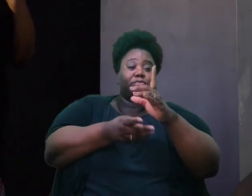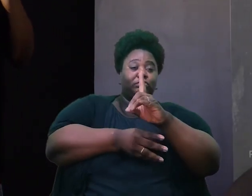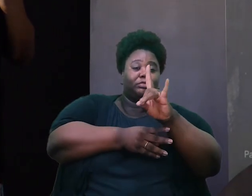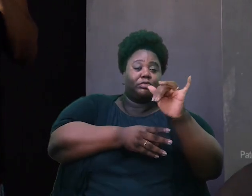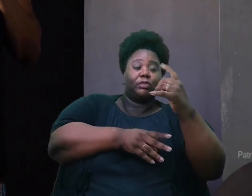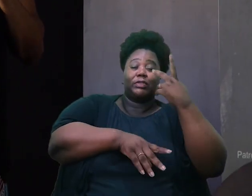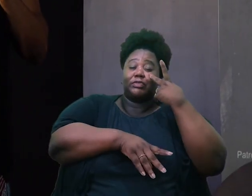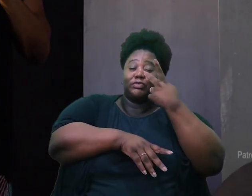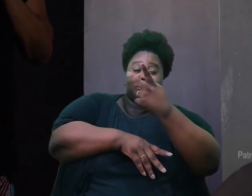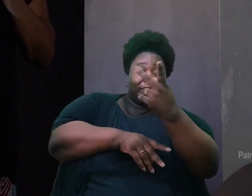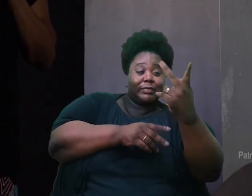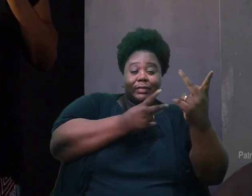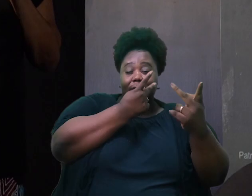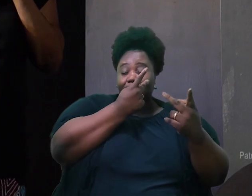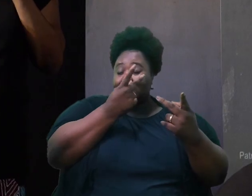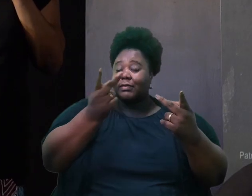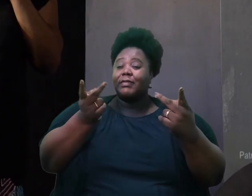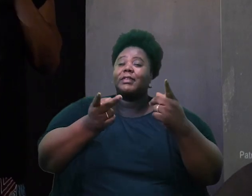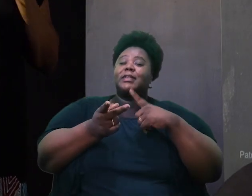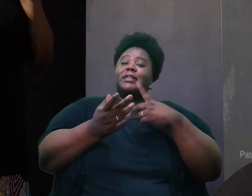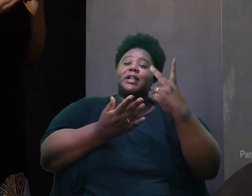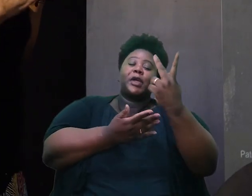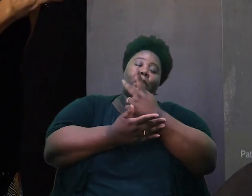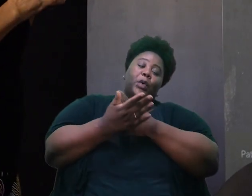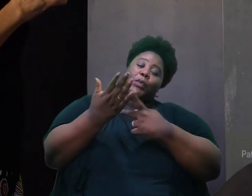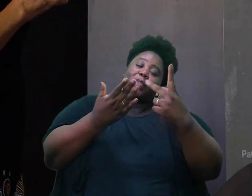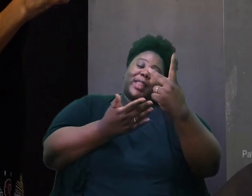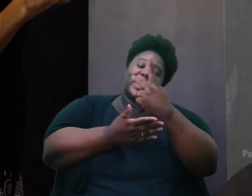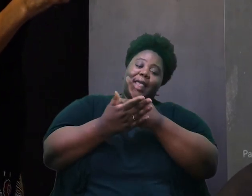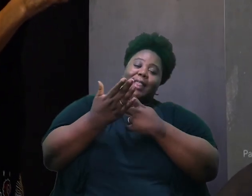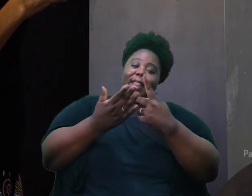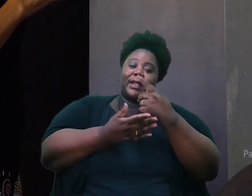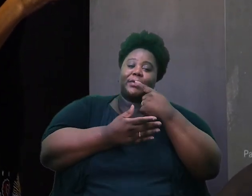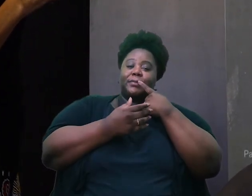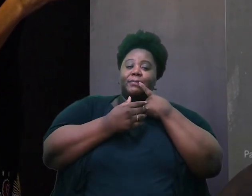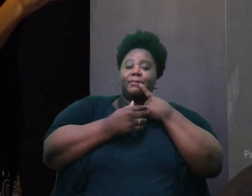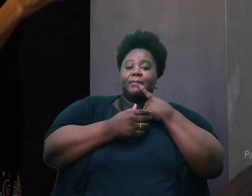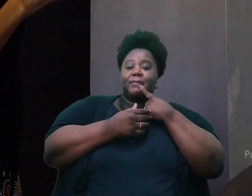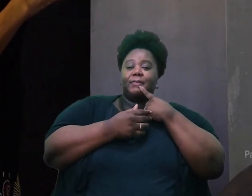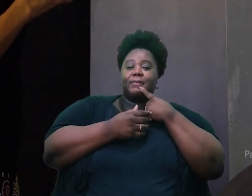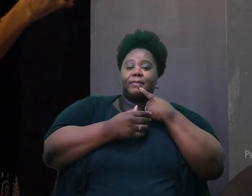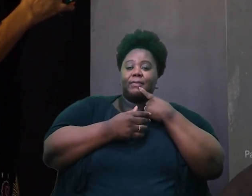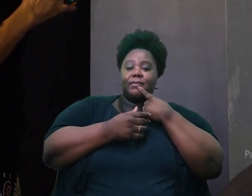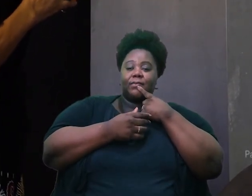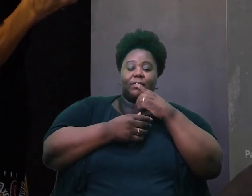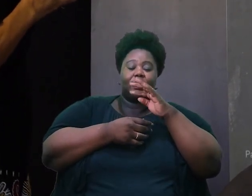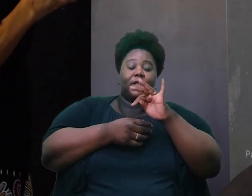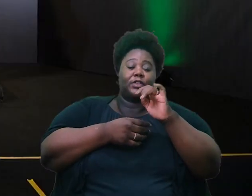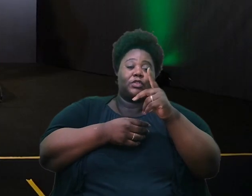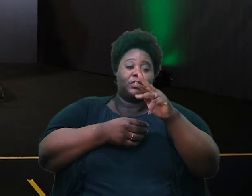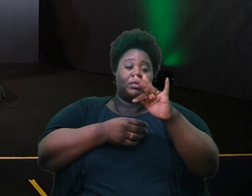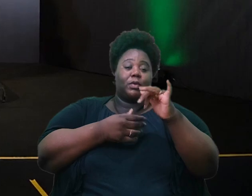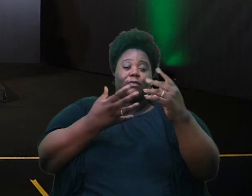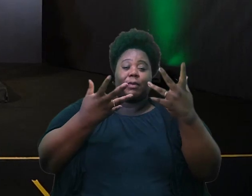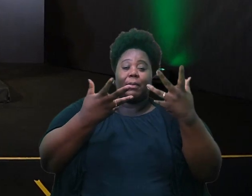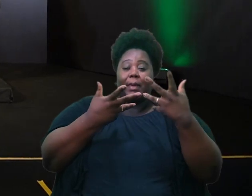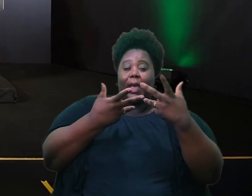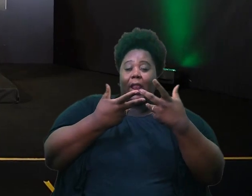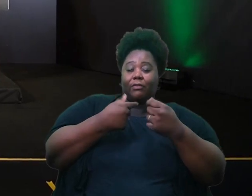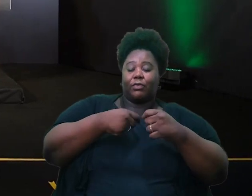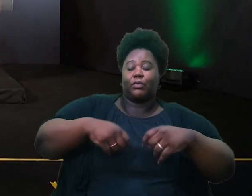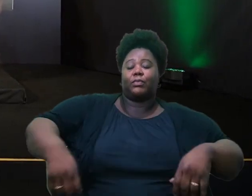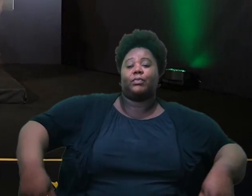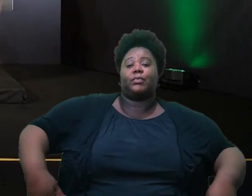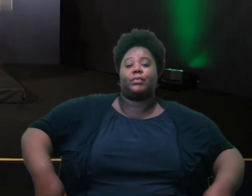de visitação. O desenho curatorial, expográfico, está maravilhoso.